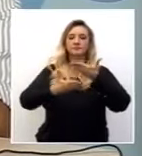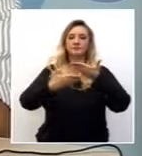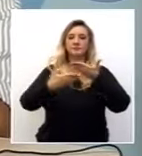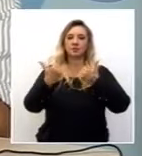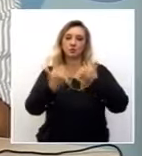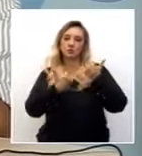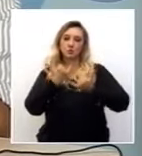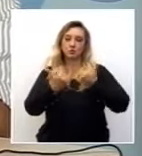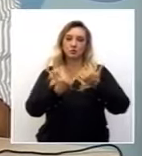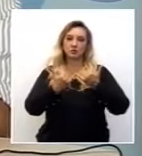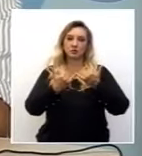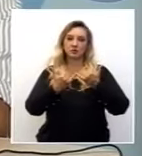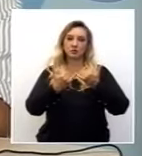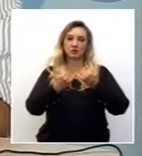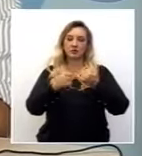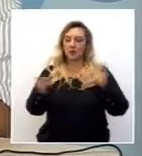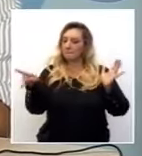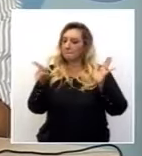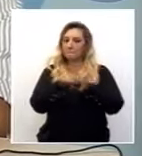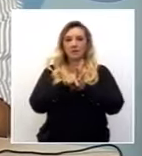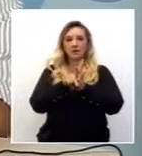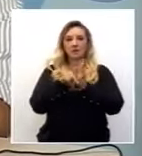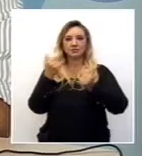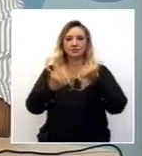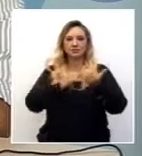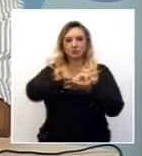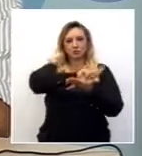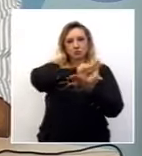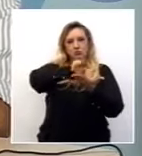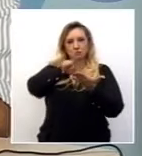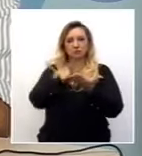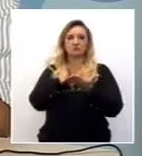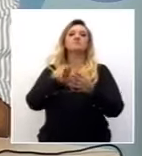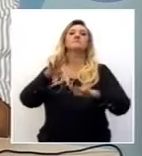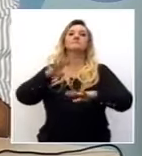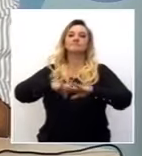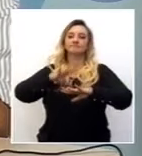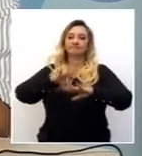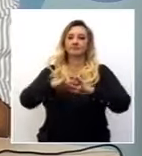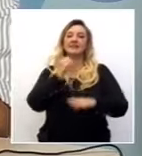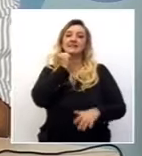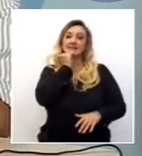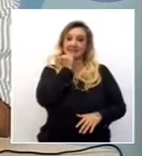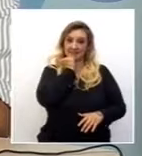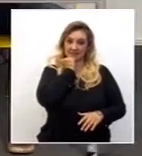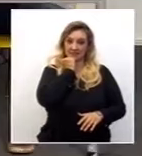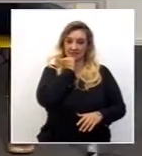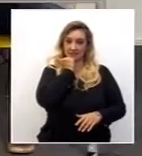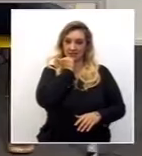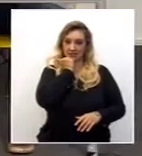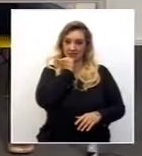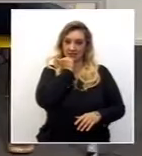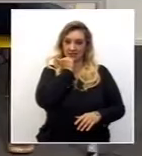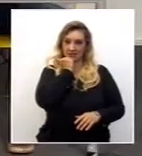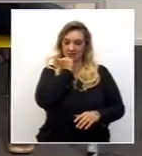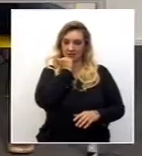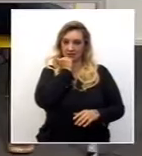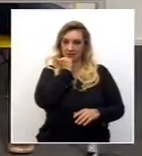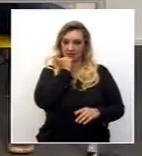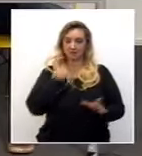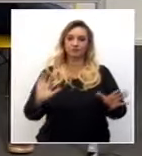né? É a gamificação, isso é muito legal. A matemática e as ciências